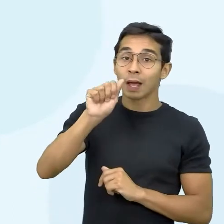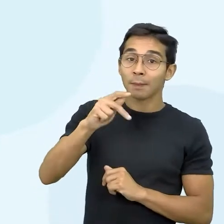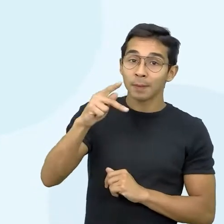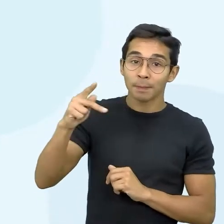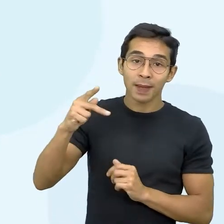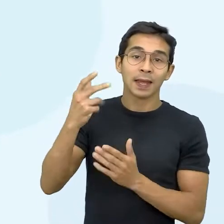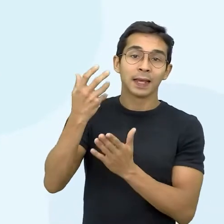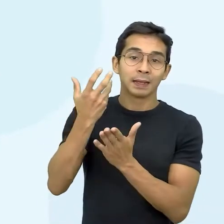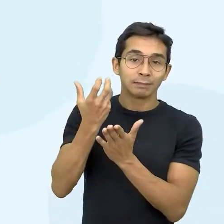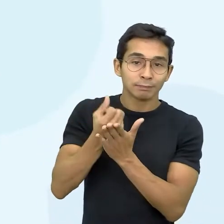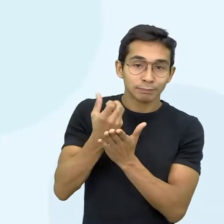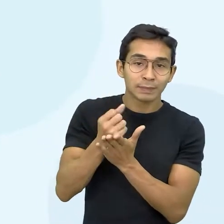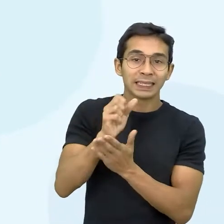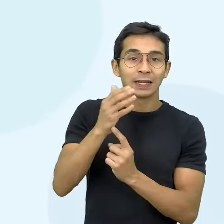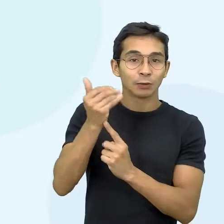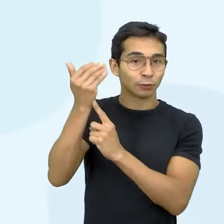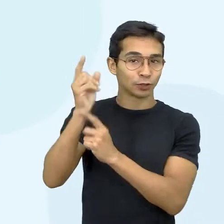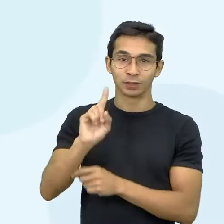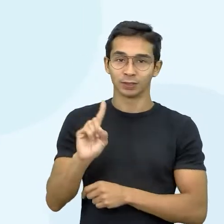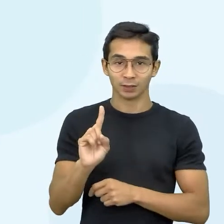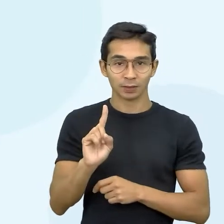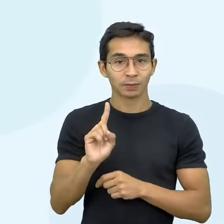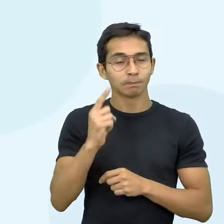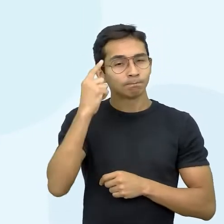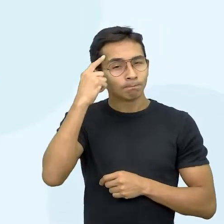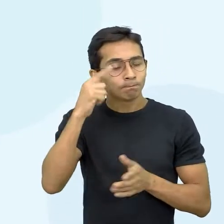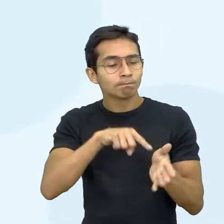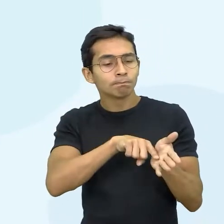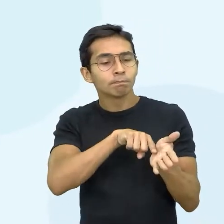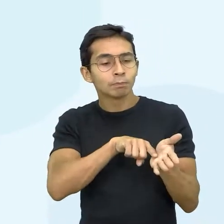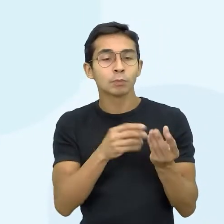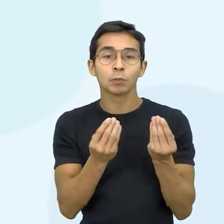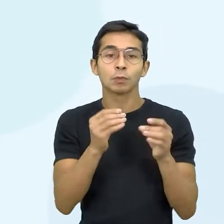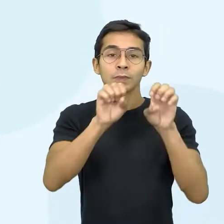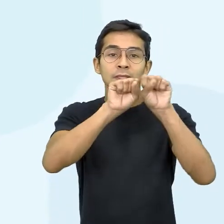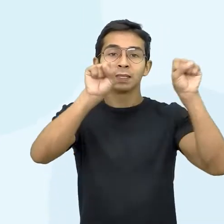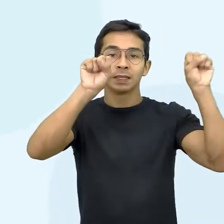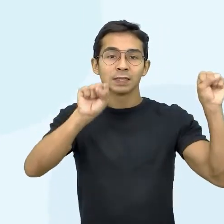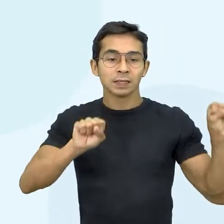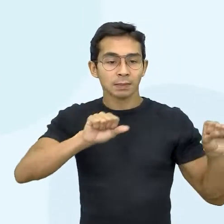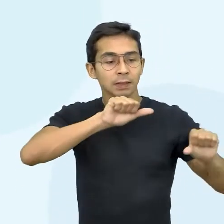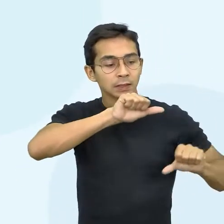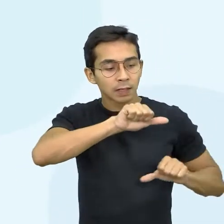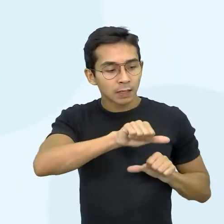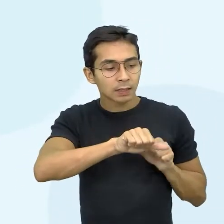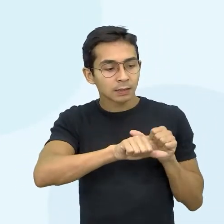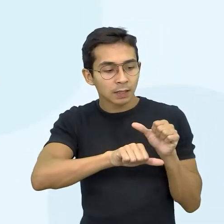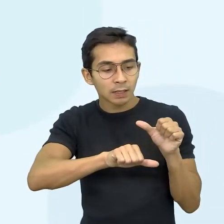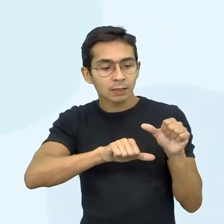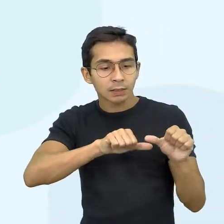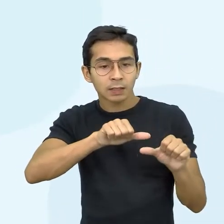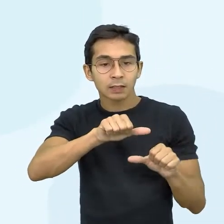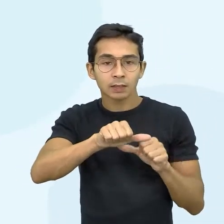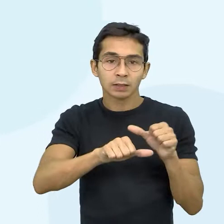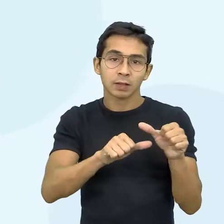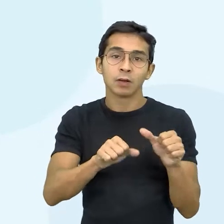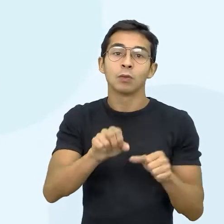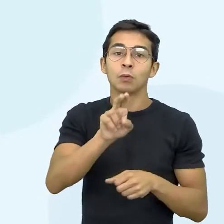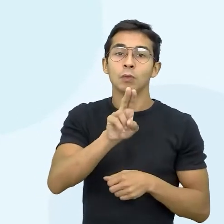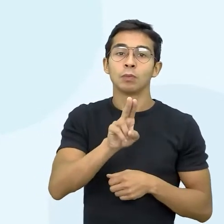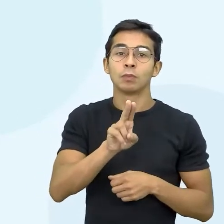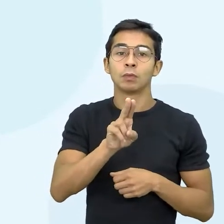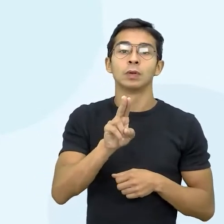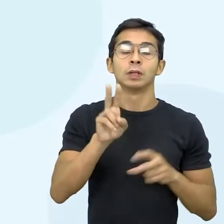as transformações e conservações em sistemas que envolvam quantidade de matéria, de energia e